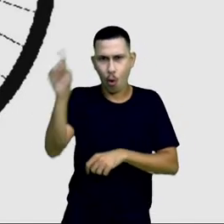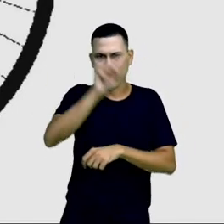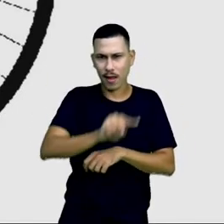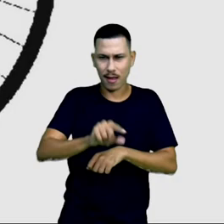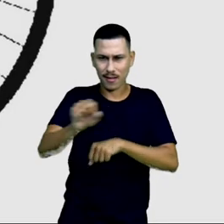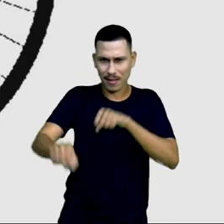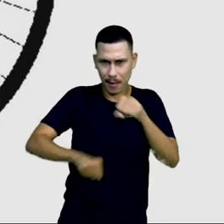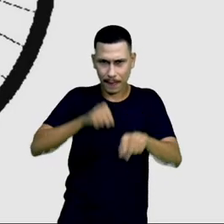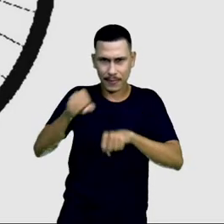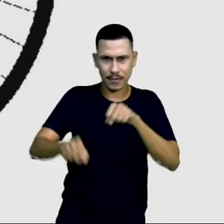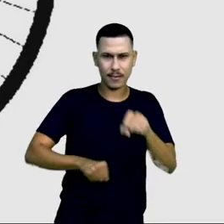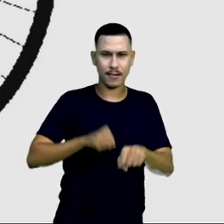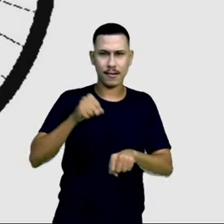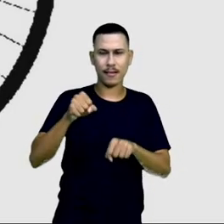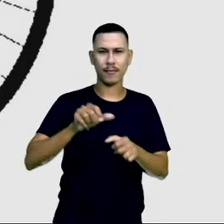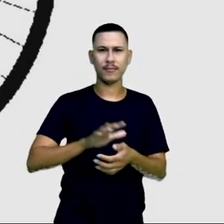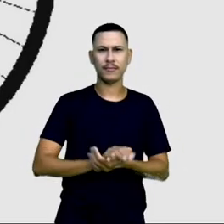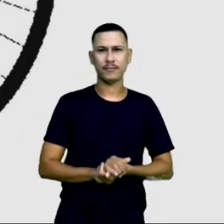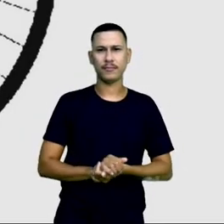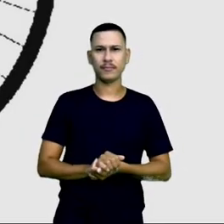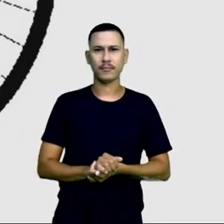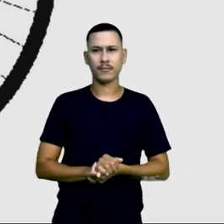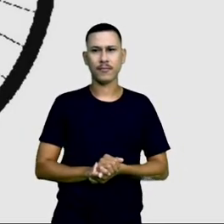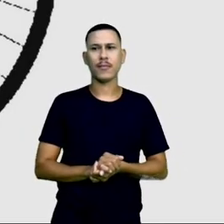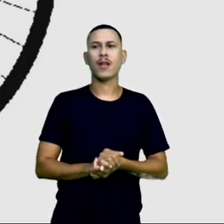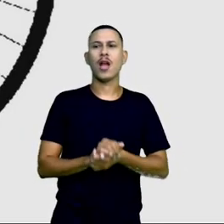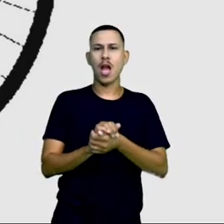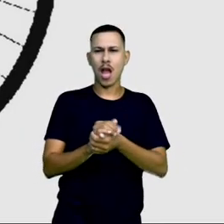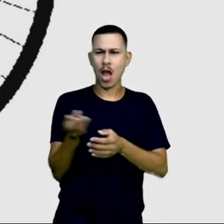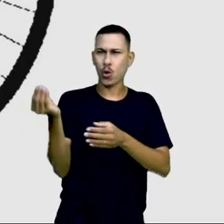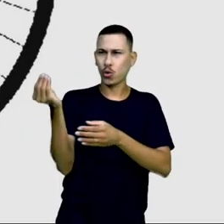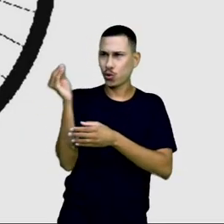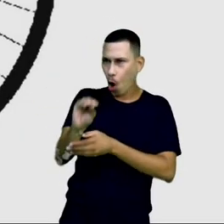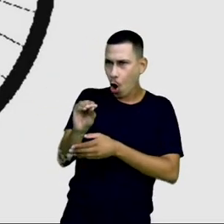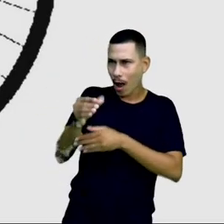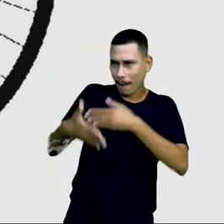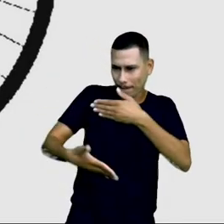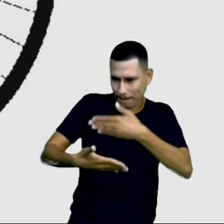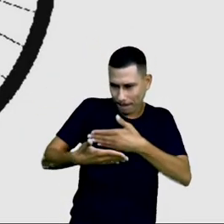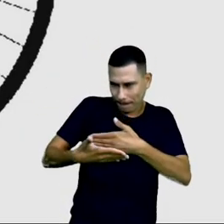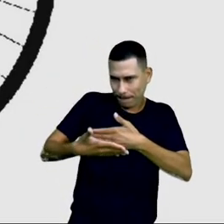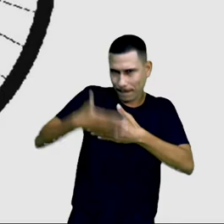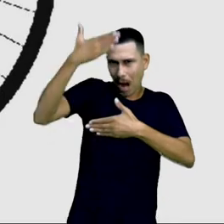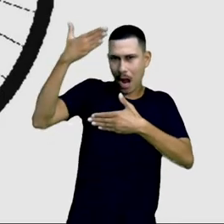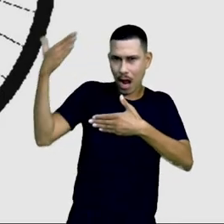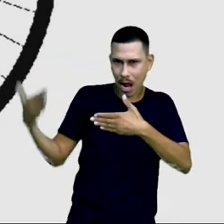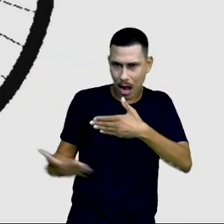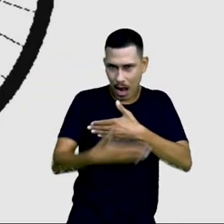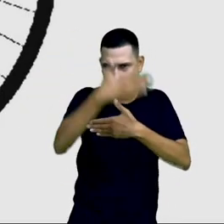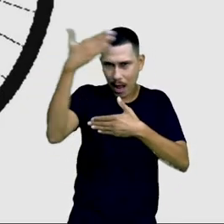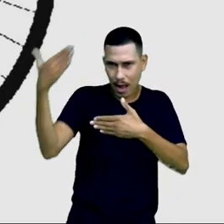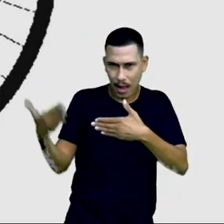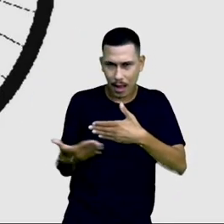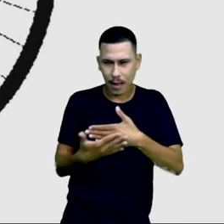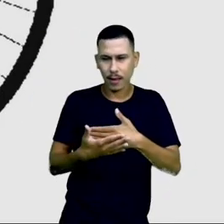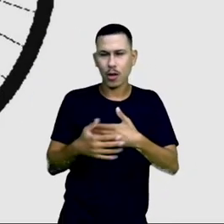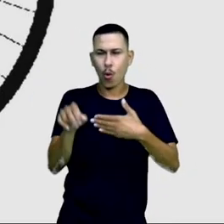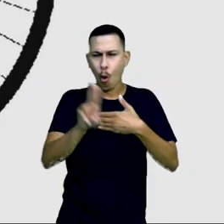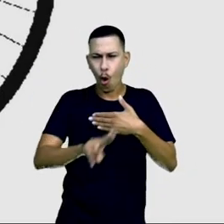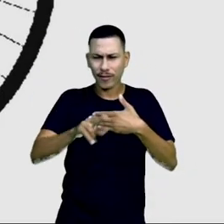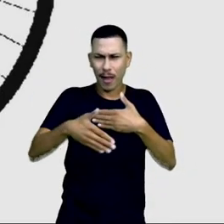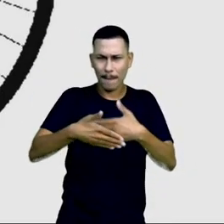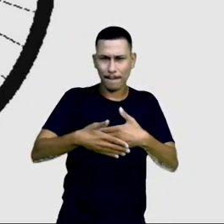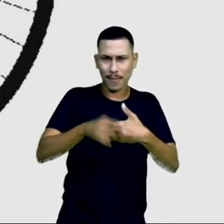dinâmica para a prova, para a competição. Então, preenche isso aqui com um disco. E aí, aquele disco que